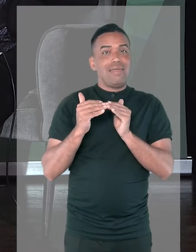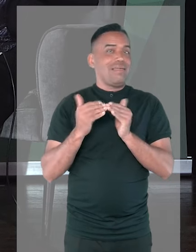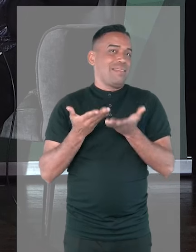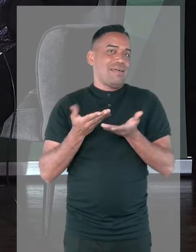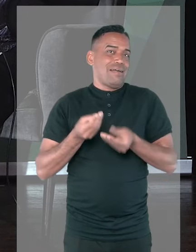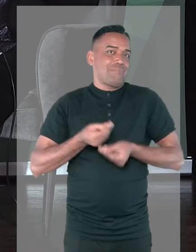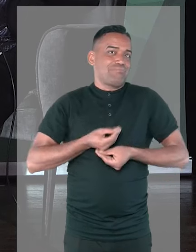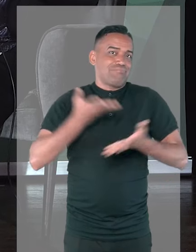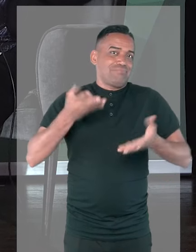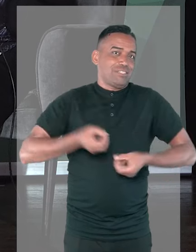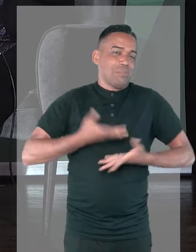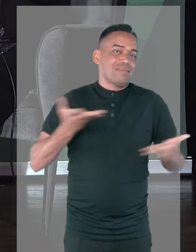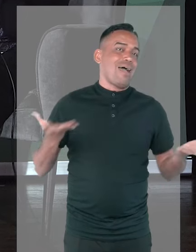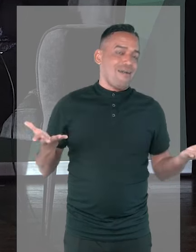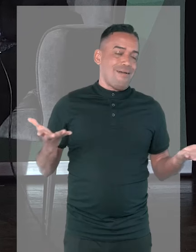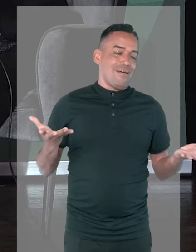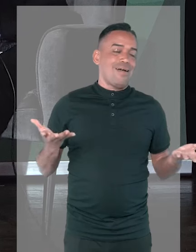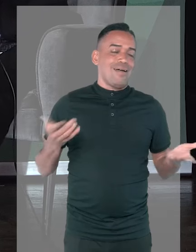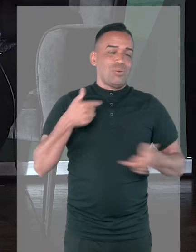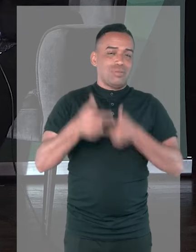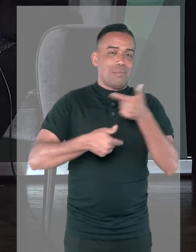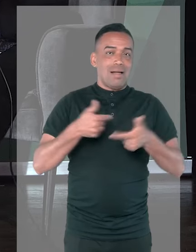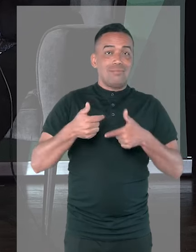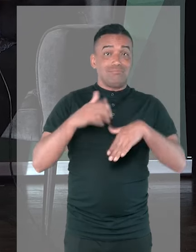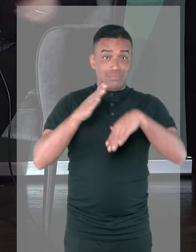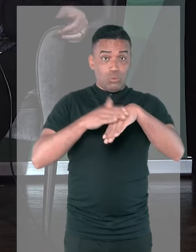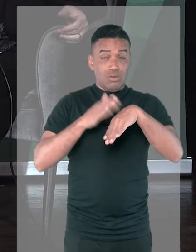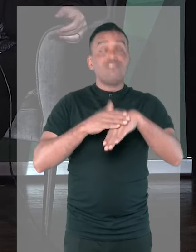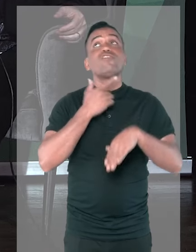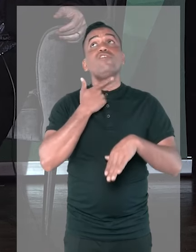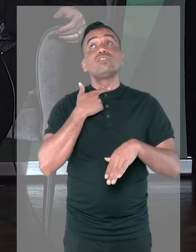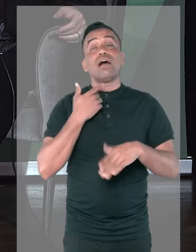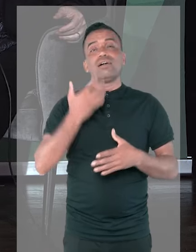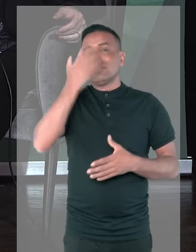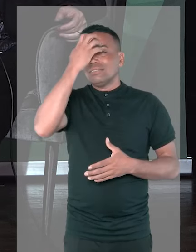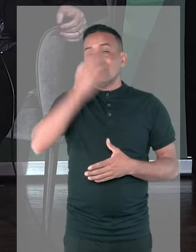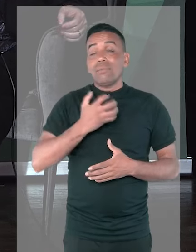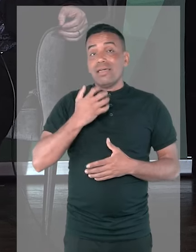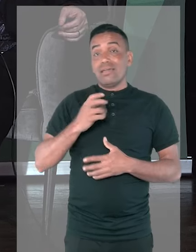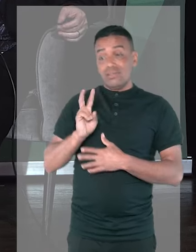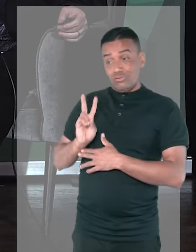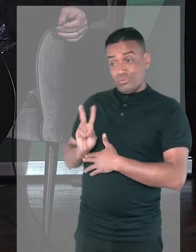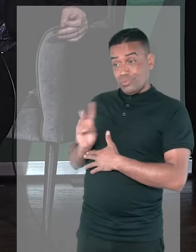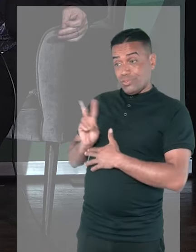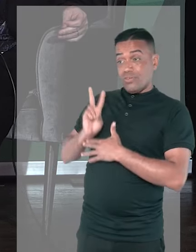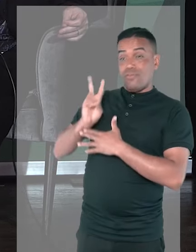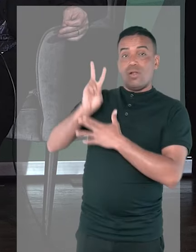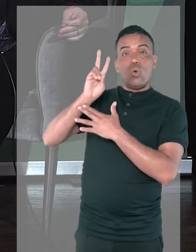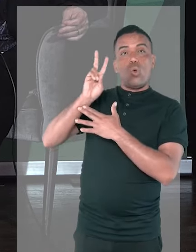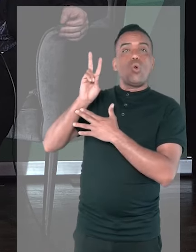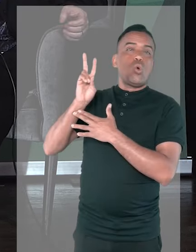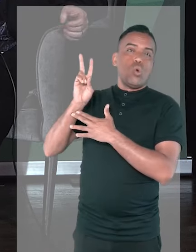obter no seu trabalho, mas o que eu desejo, certamente, é que tenha um valor